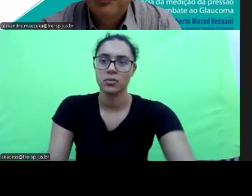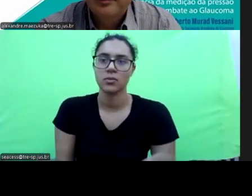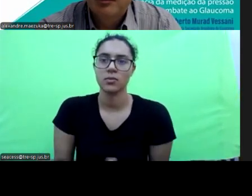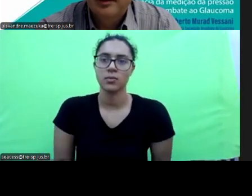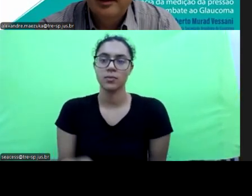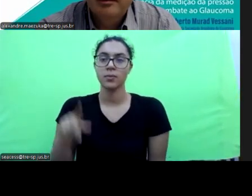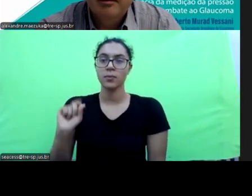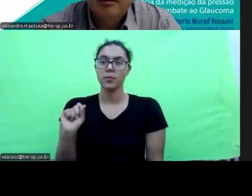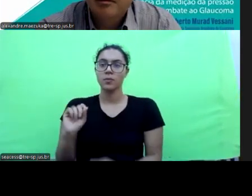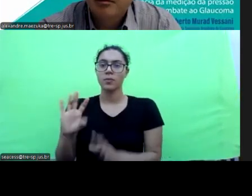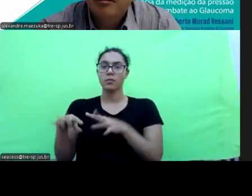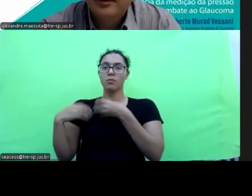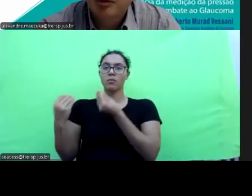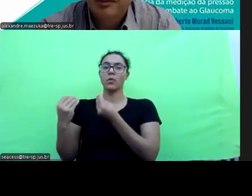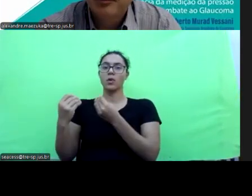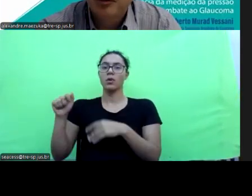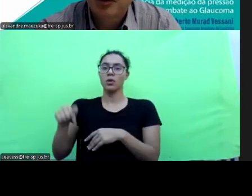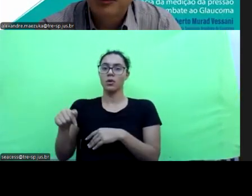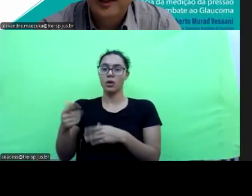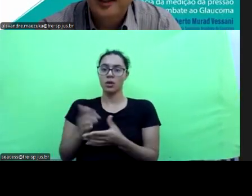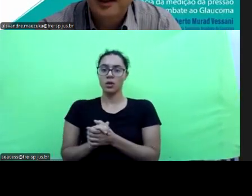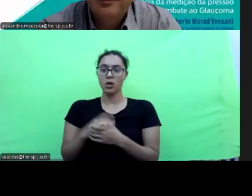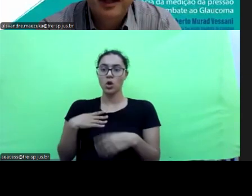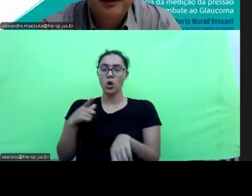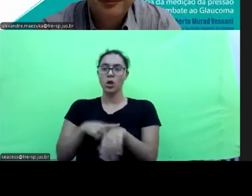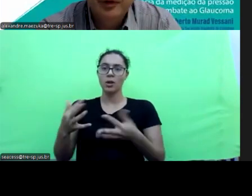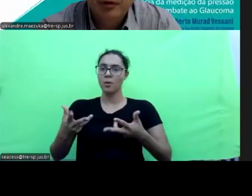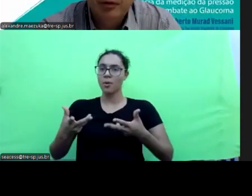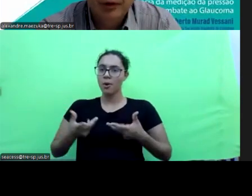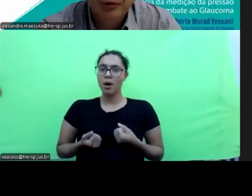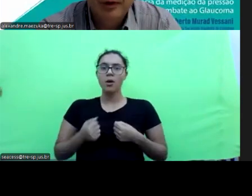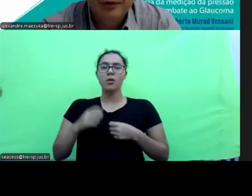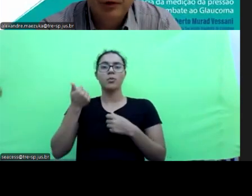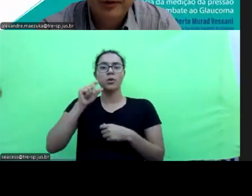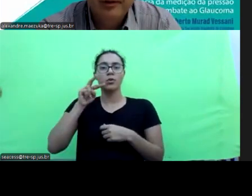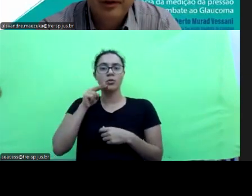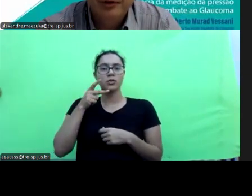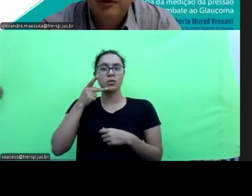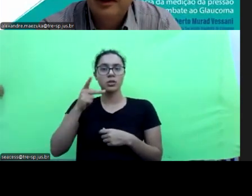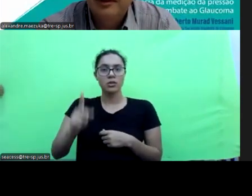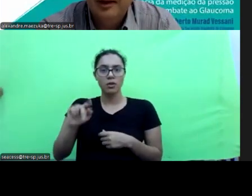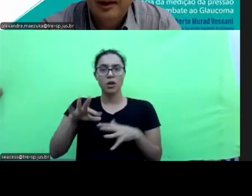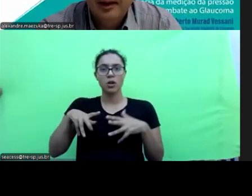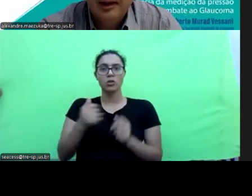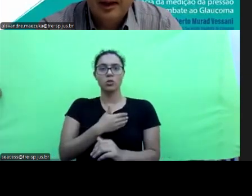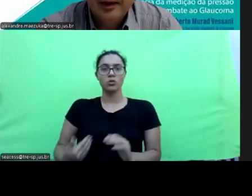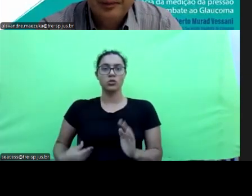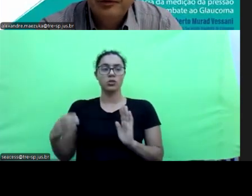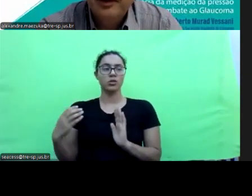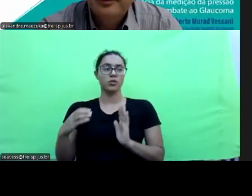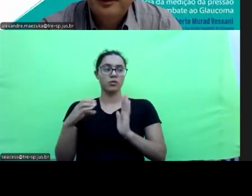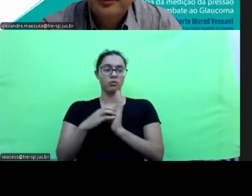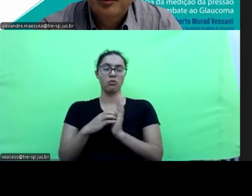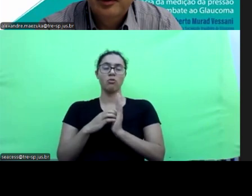que nos cedeu aqui um tempo precioso dele para falar com os nossos servidores e servidoras a